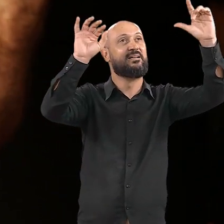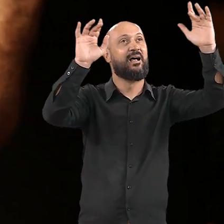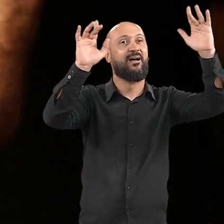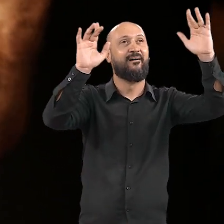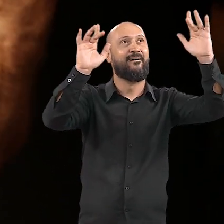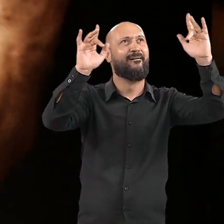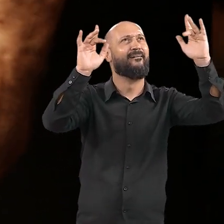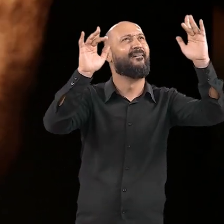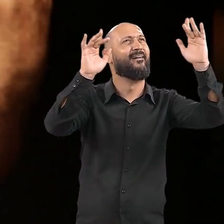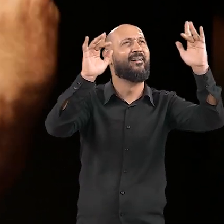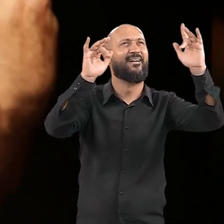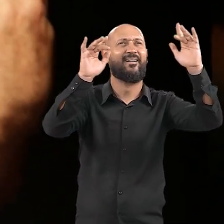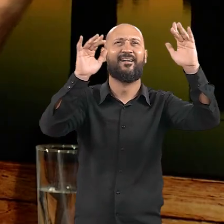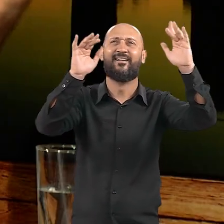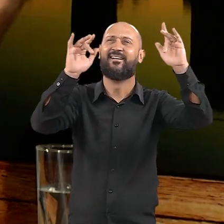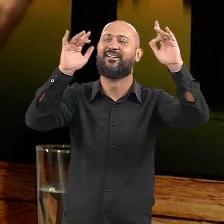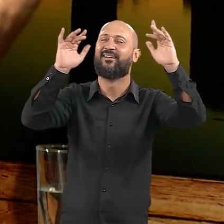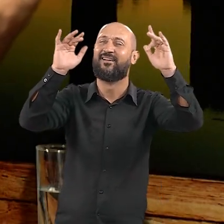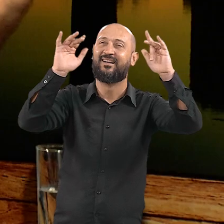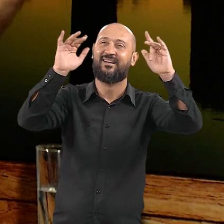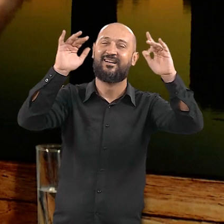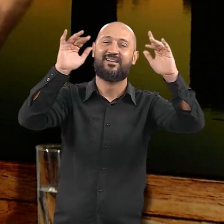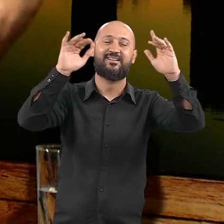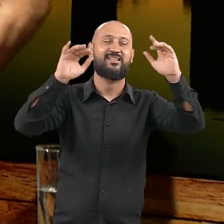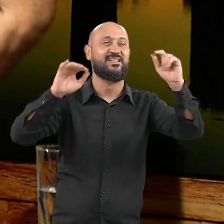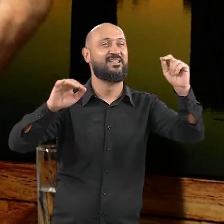namorado. O sol